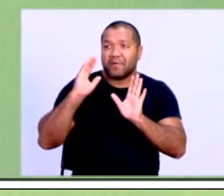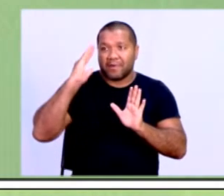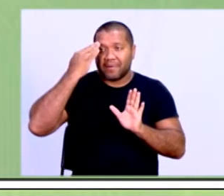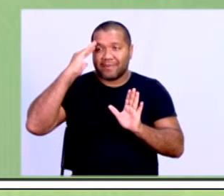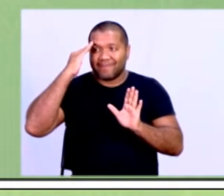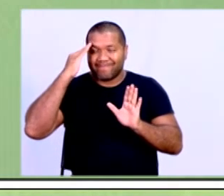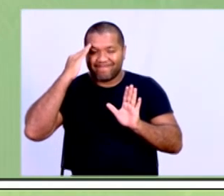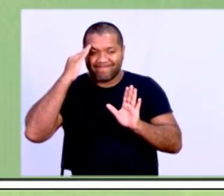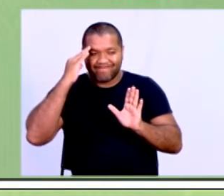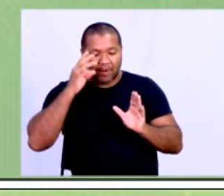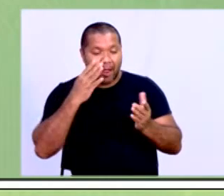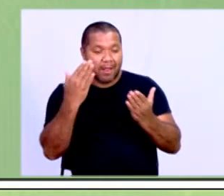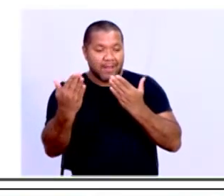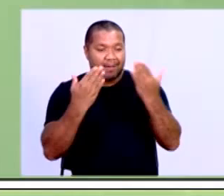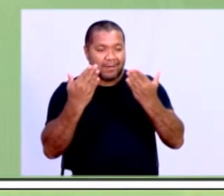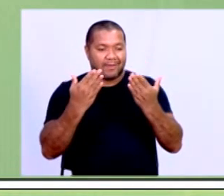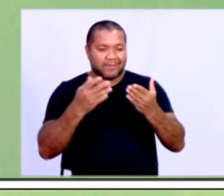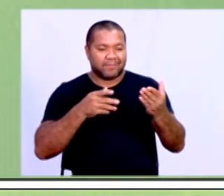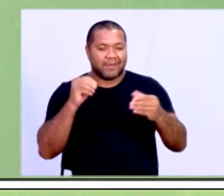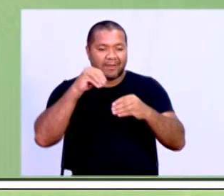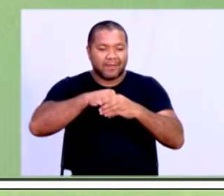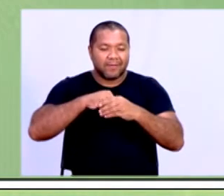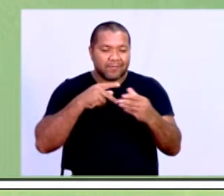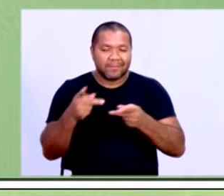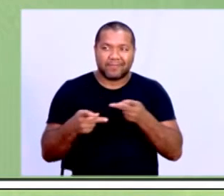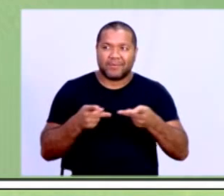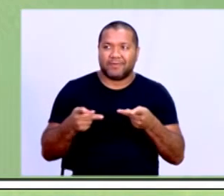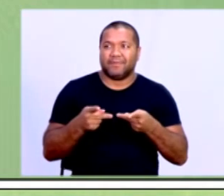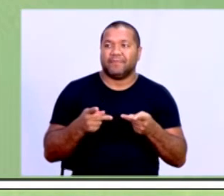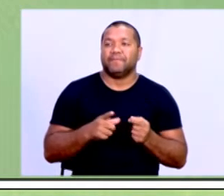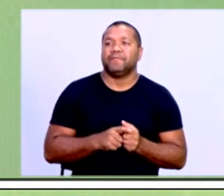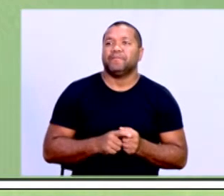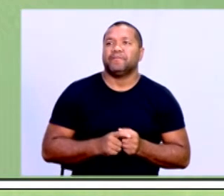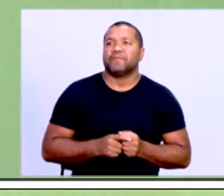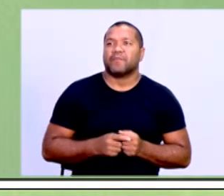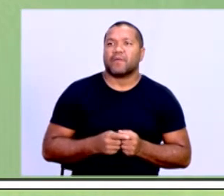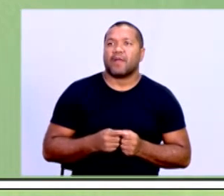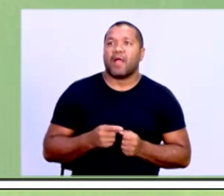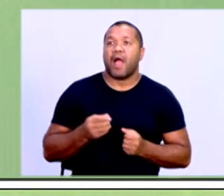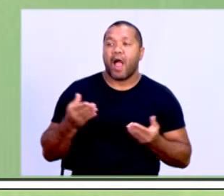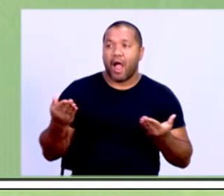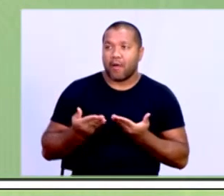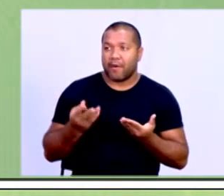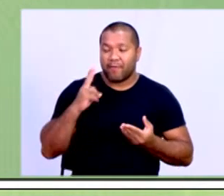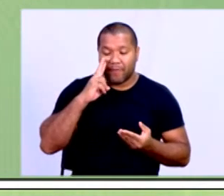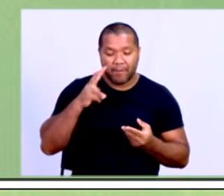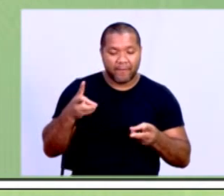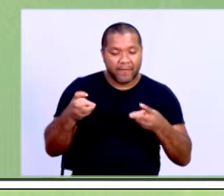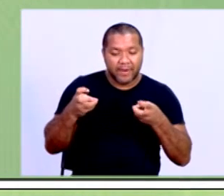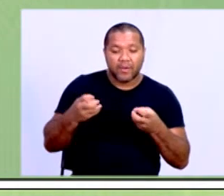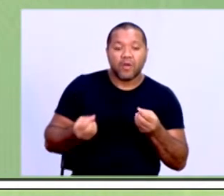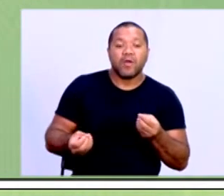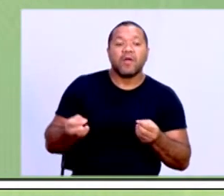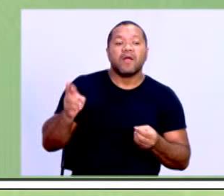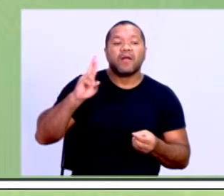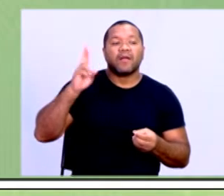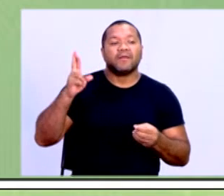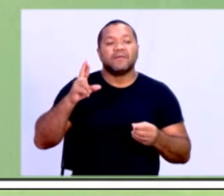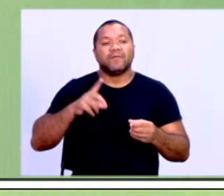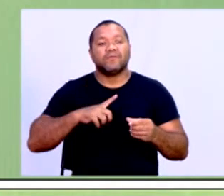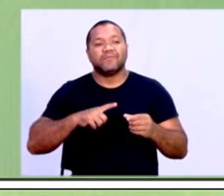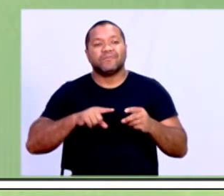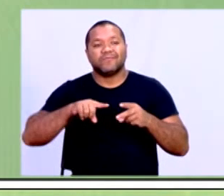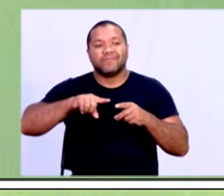para o projeto. Veremos os componentes agora da orientada a objeto. Quais são esses